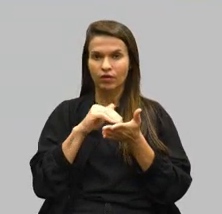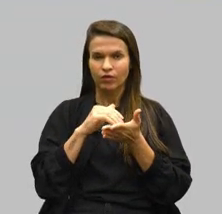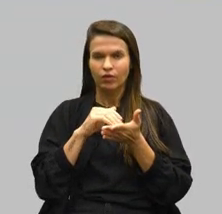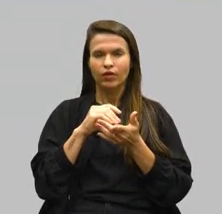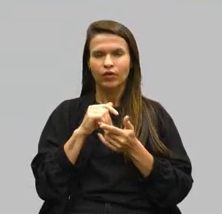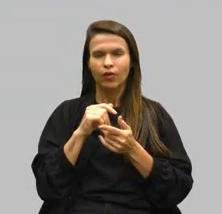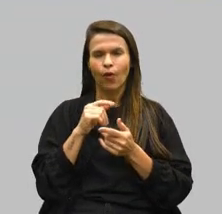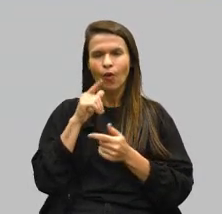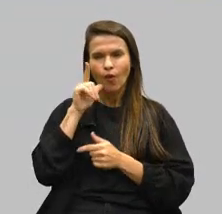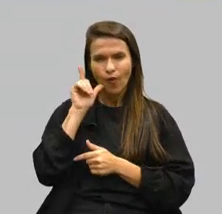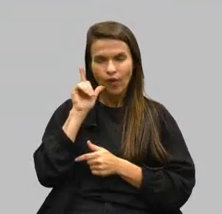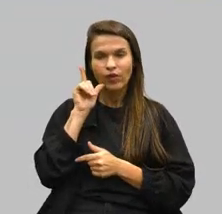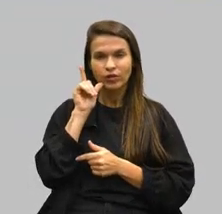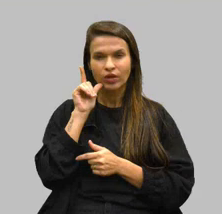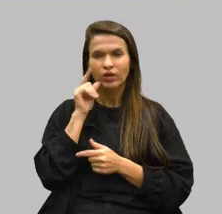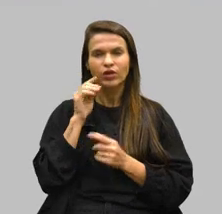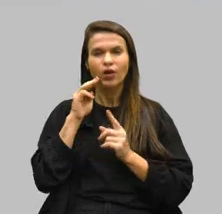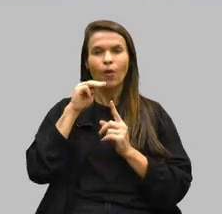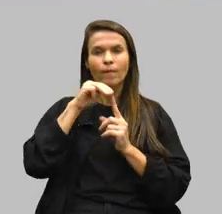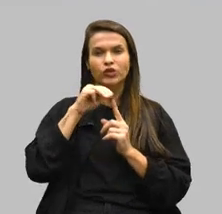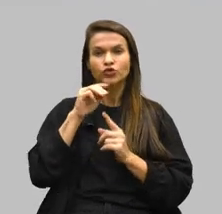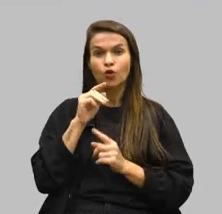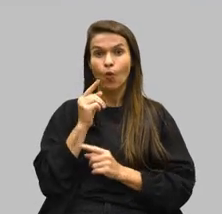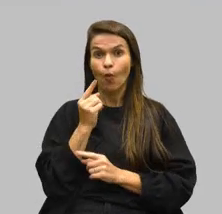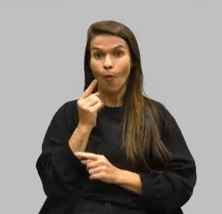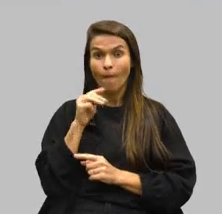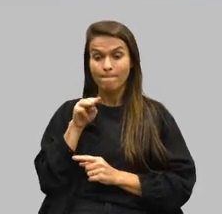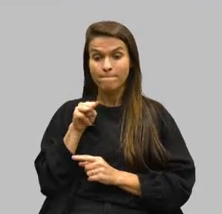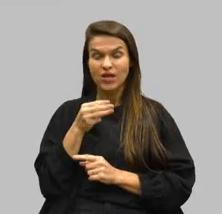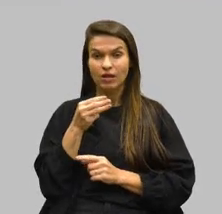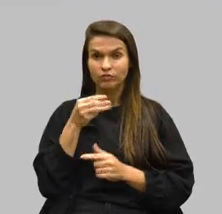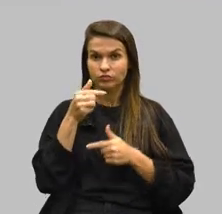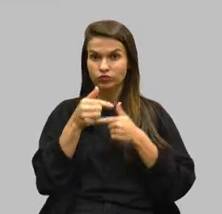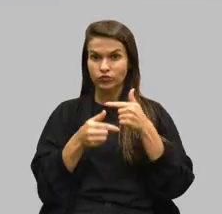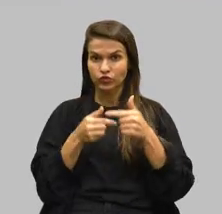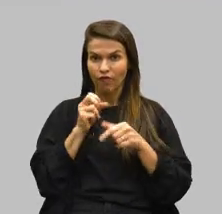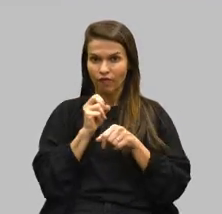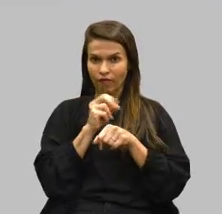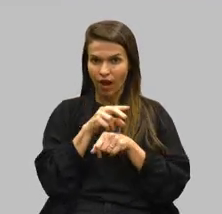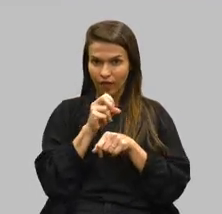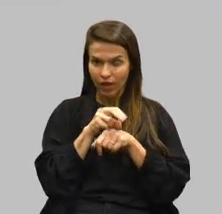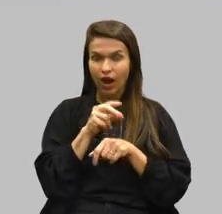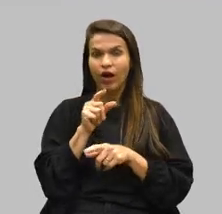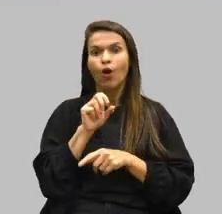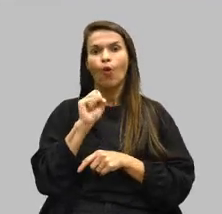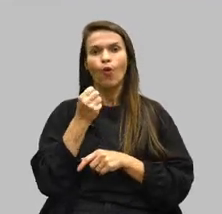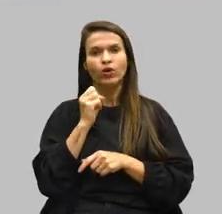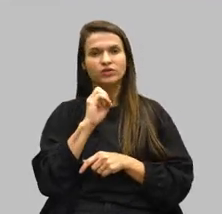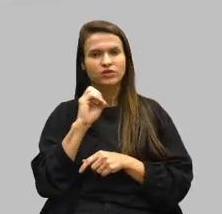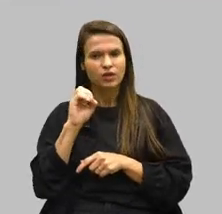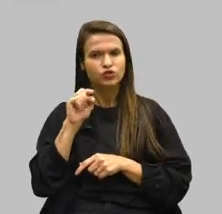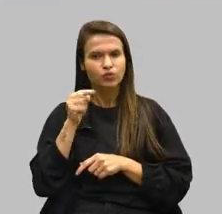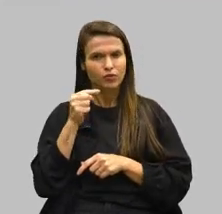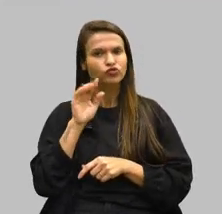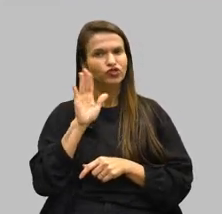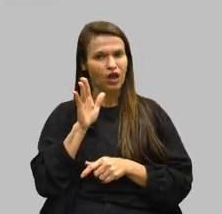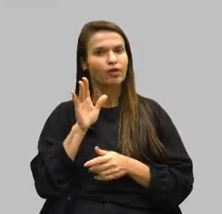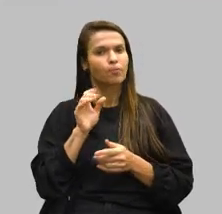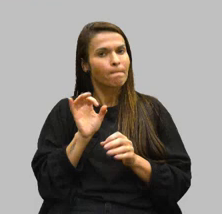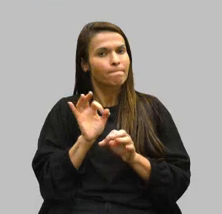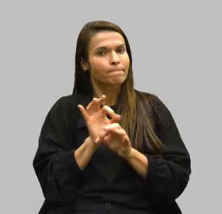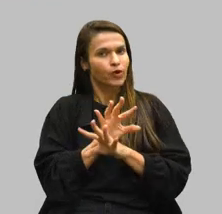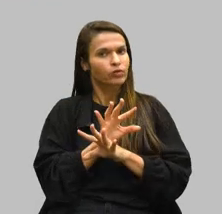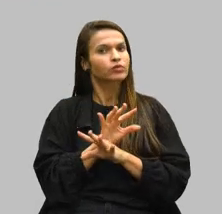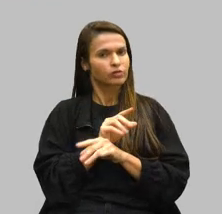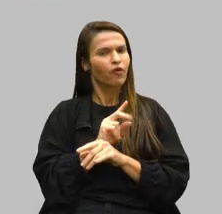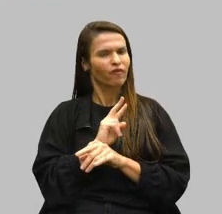Ontem aí eles estão na meta lá de de 1 milhão de empregos 800.000 nós já temos aí tabulados OK então nós vamos chegar